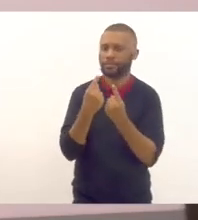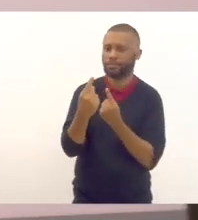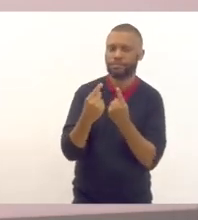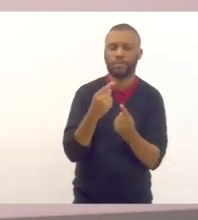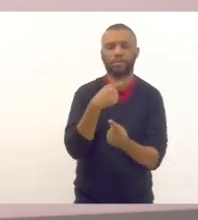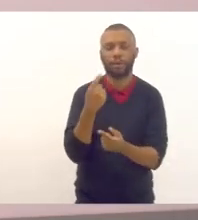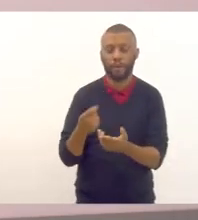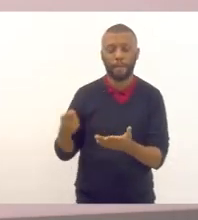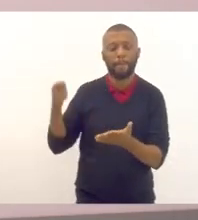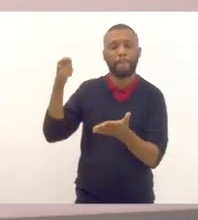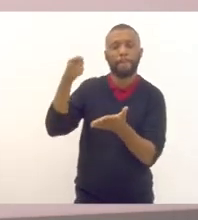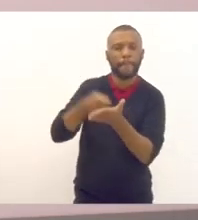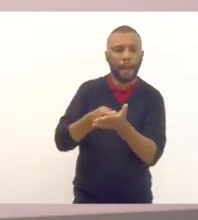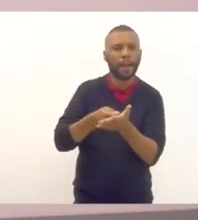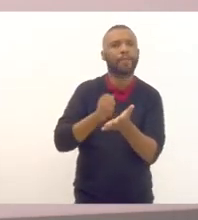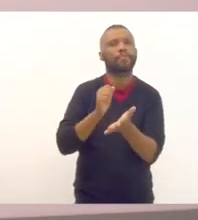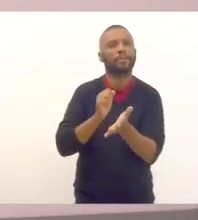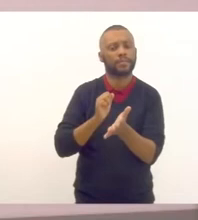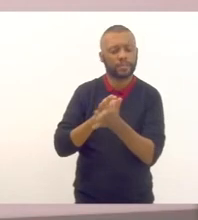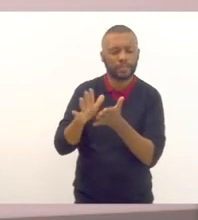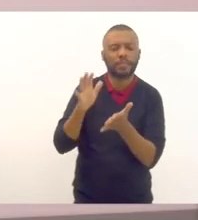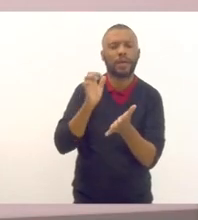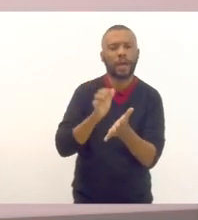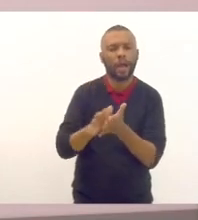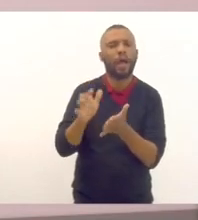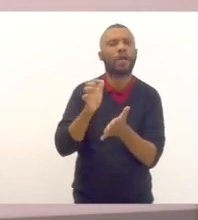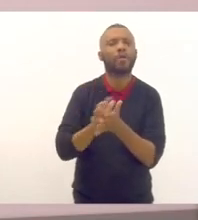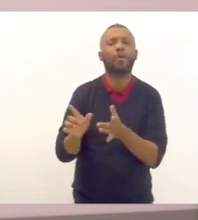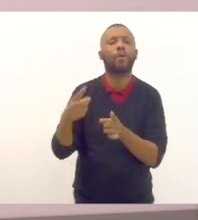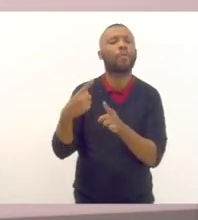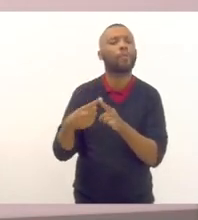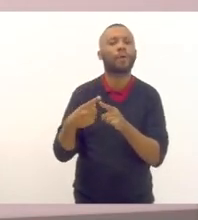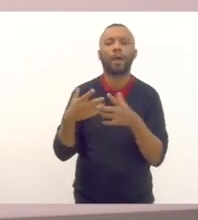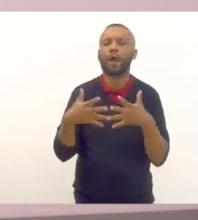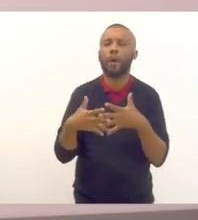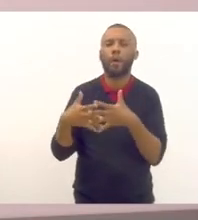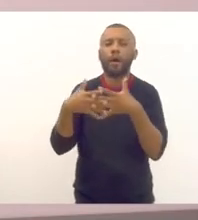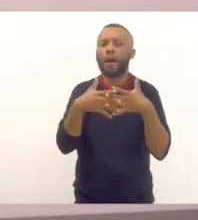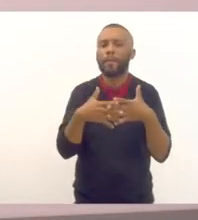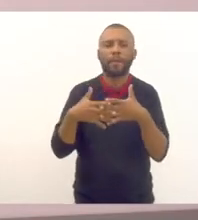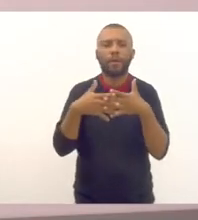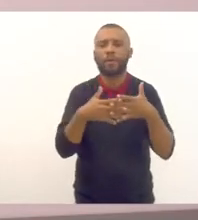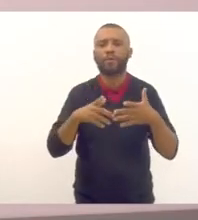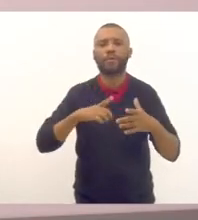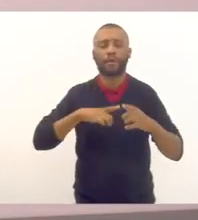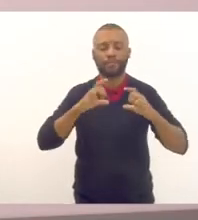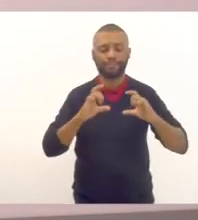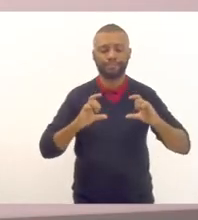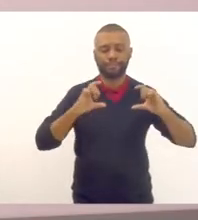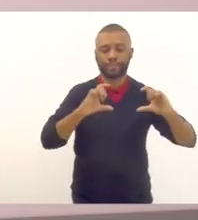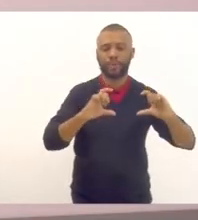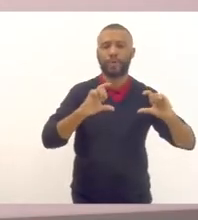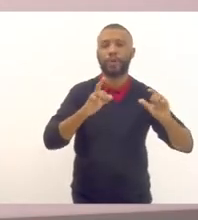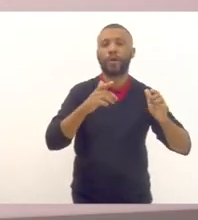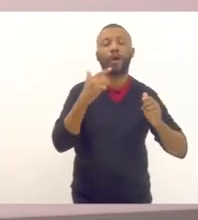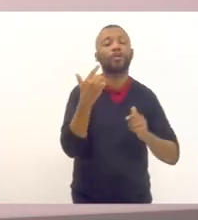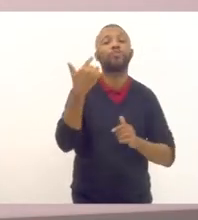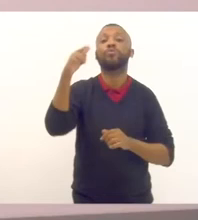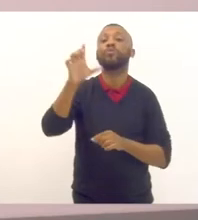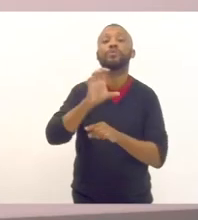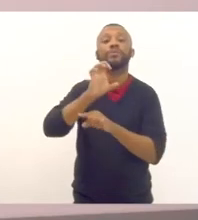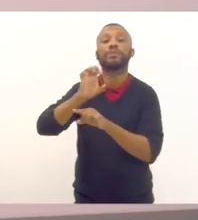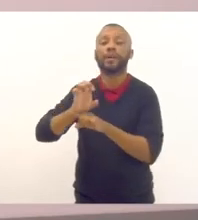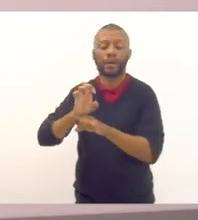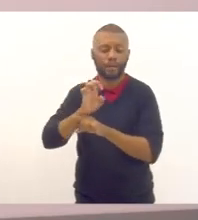paga por esses desgastes, porque os caminhões estão sendo emplacados fora do Rio de Janeiro, por tudo que